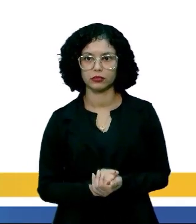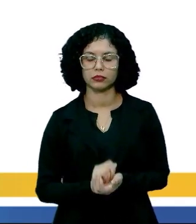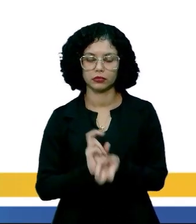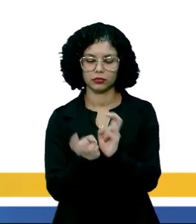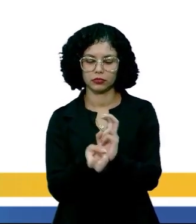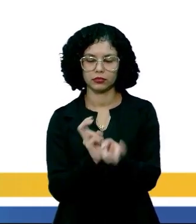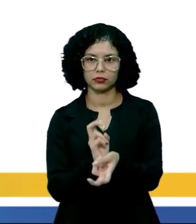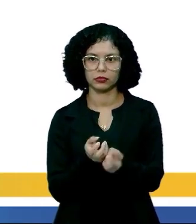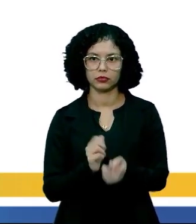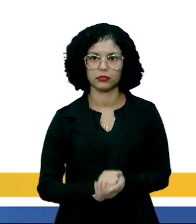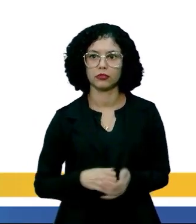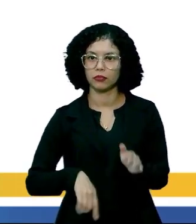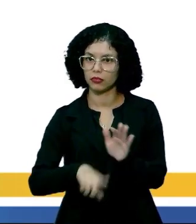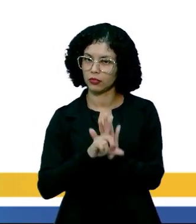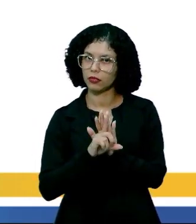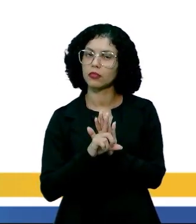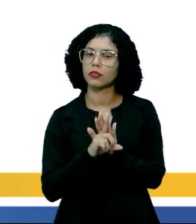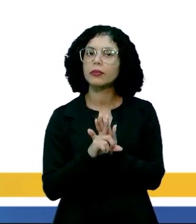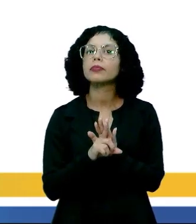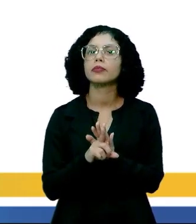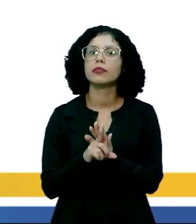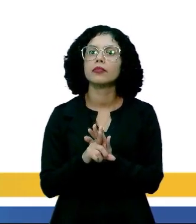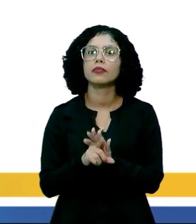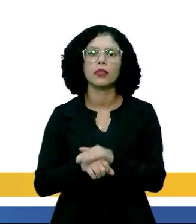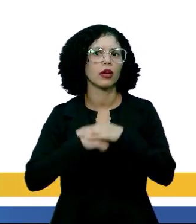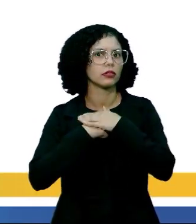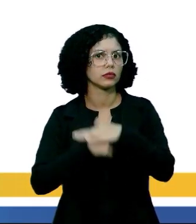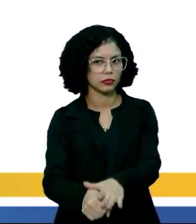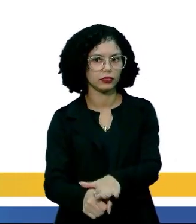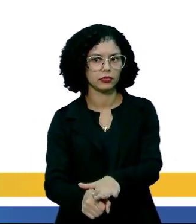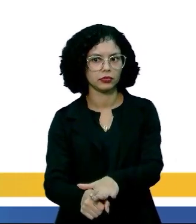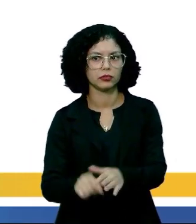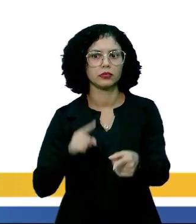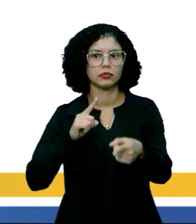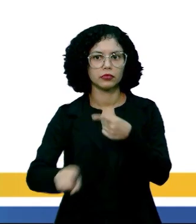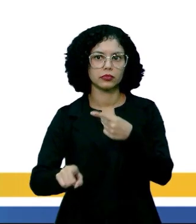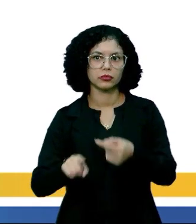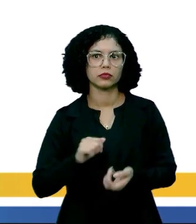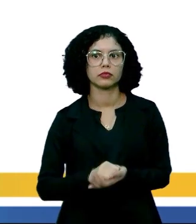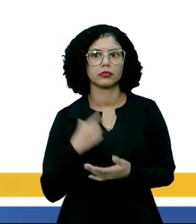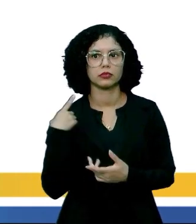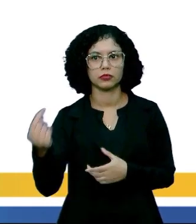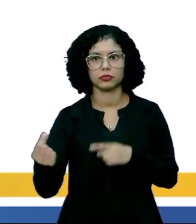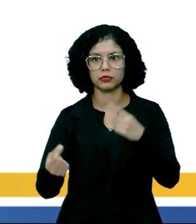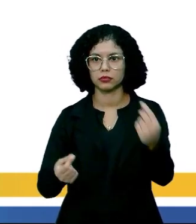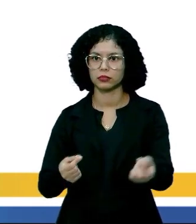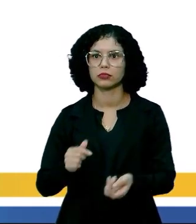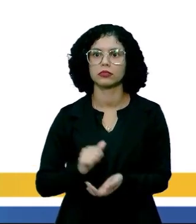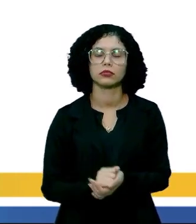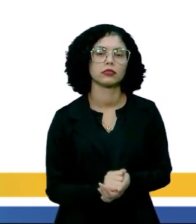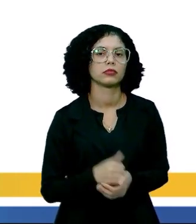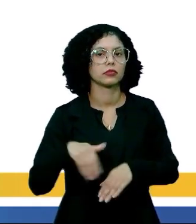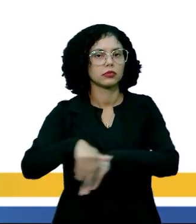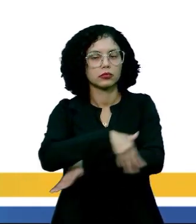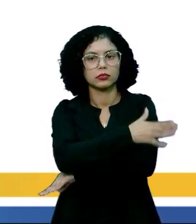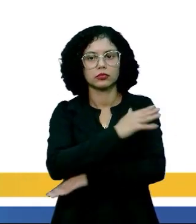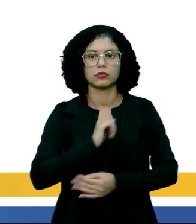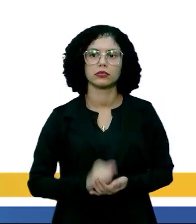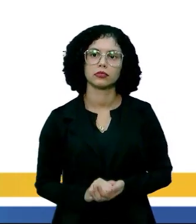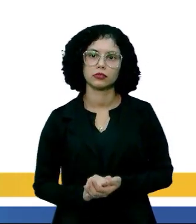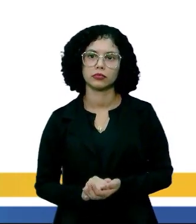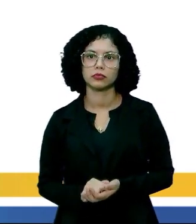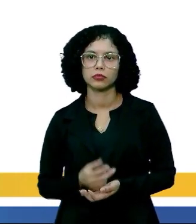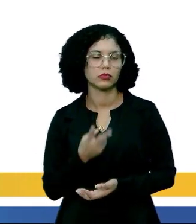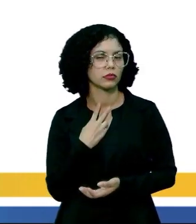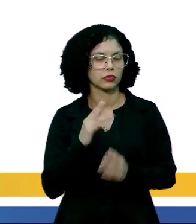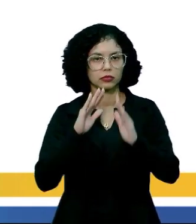e capoeiras, que era uma lei extremamente racista, né, que proibia a vadiagem daqueles que perambulavam pelas ruas e não